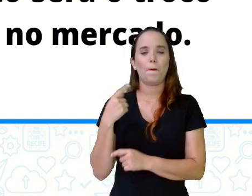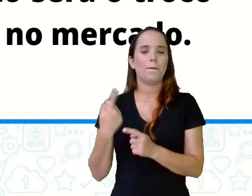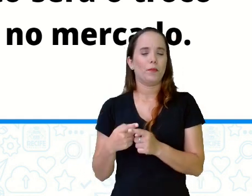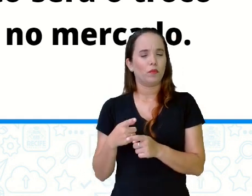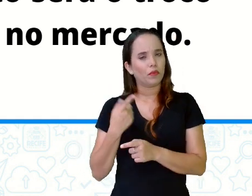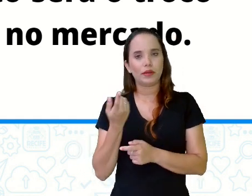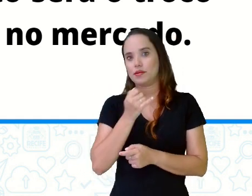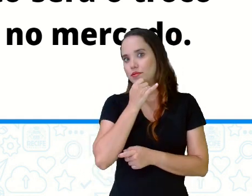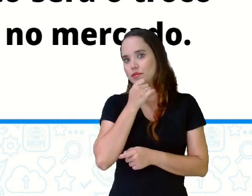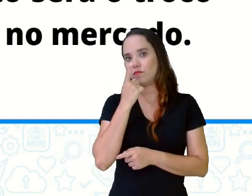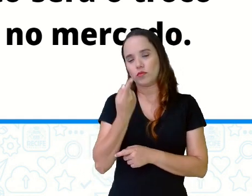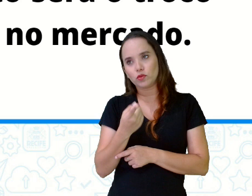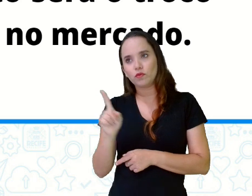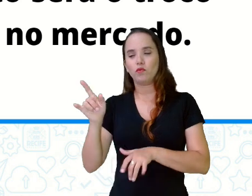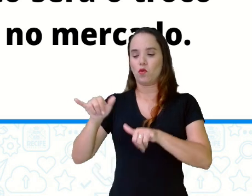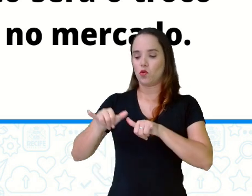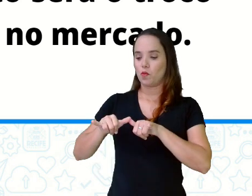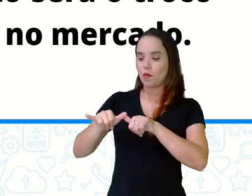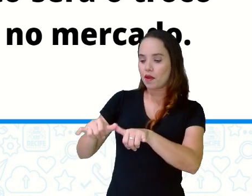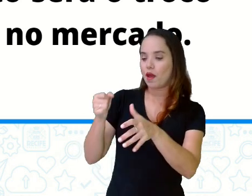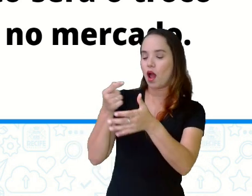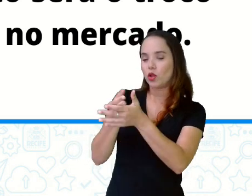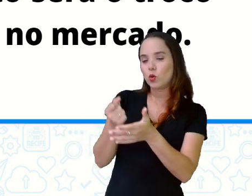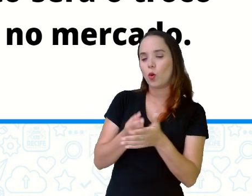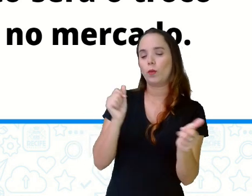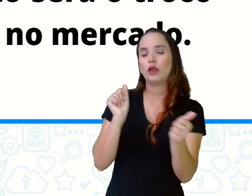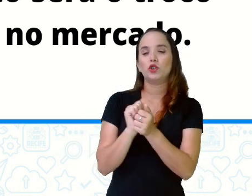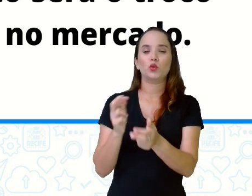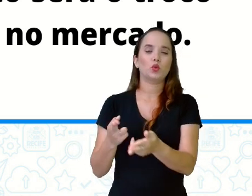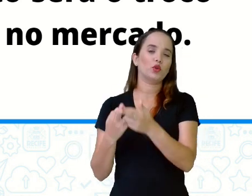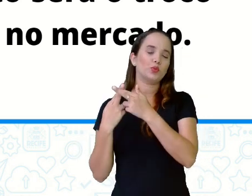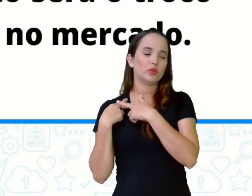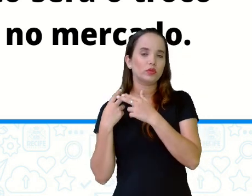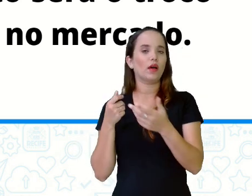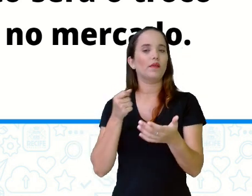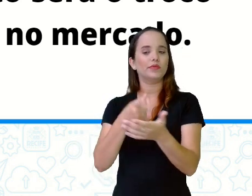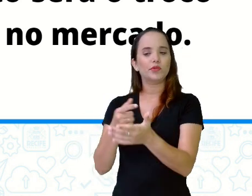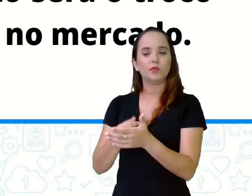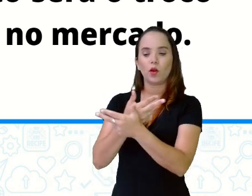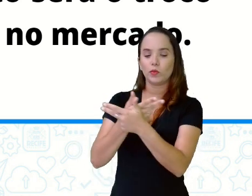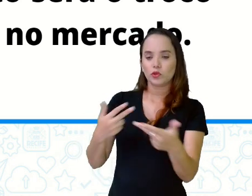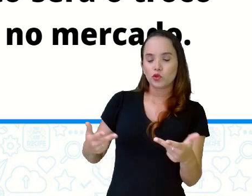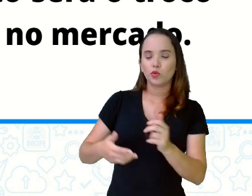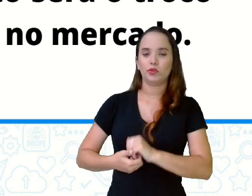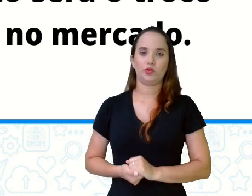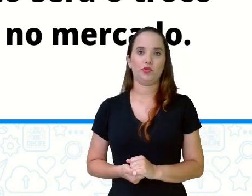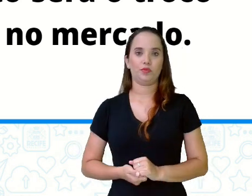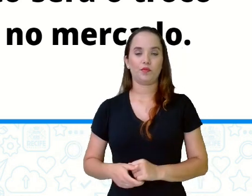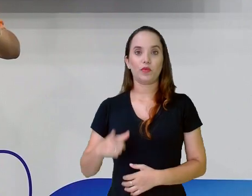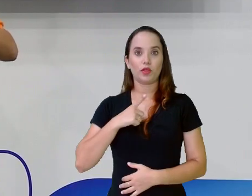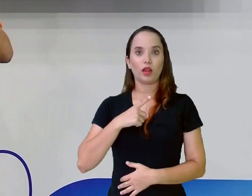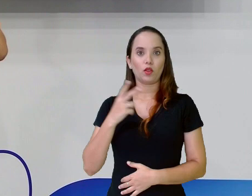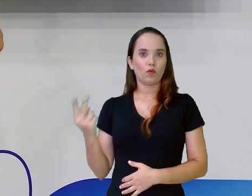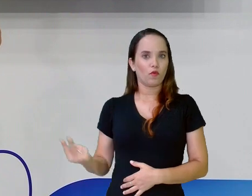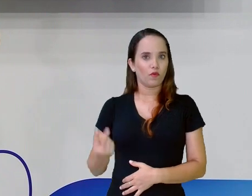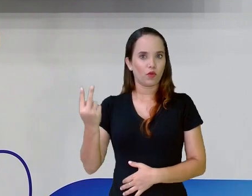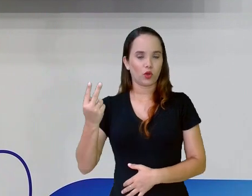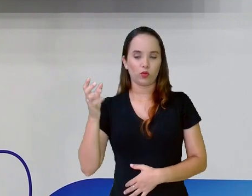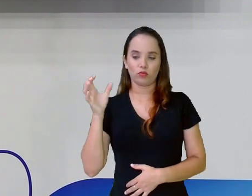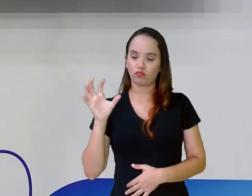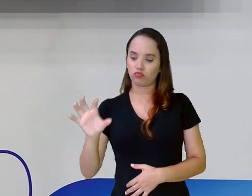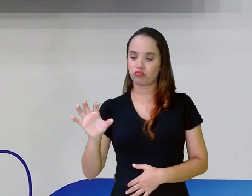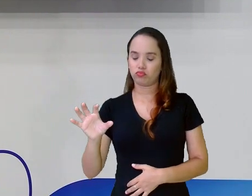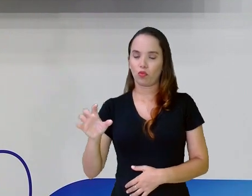responsável fazer as compras, né, comprar algumas coisas no mercado. Deu um valor, o